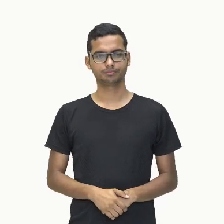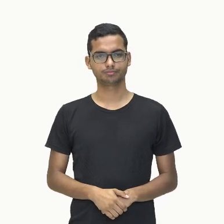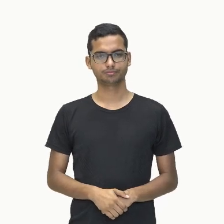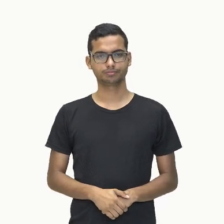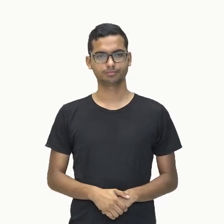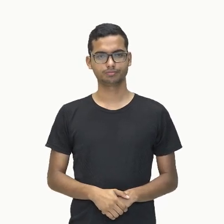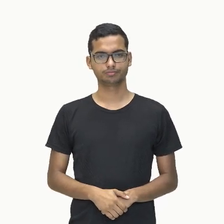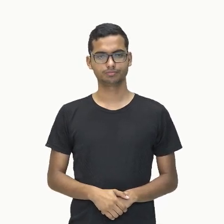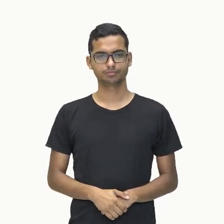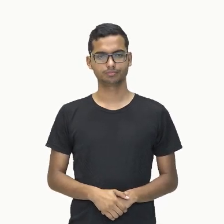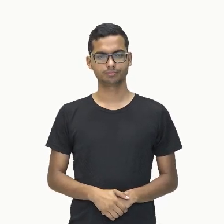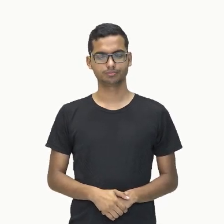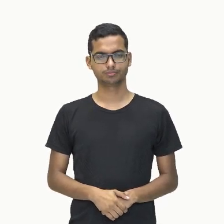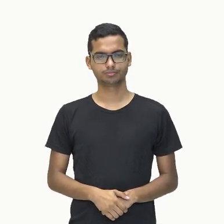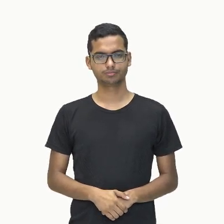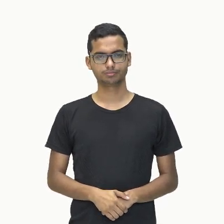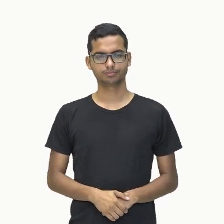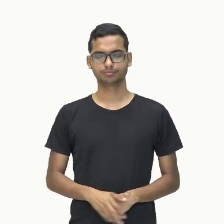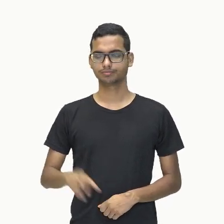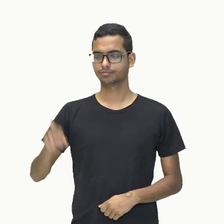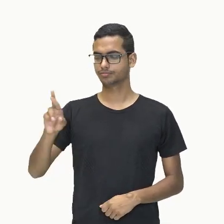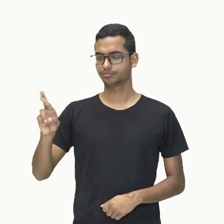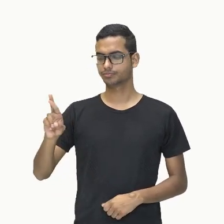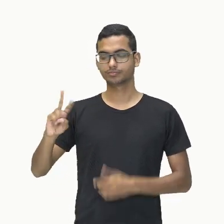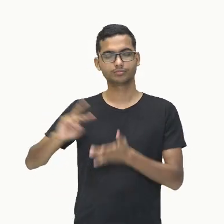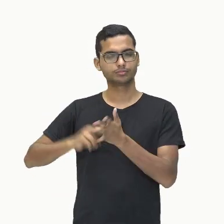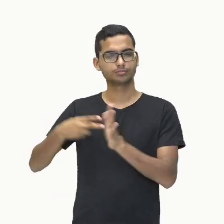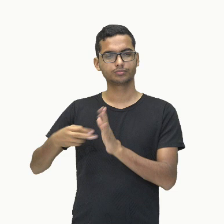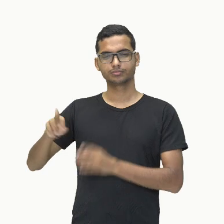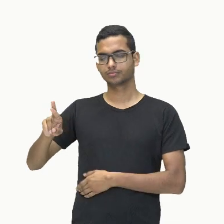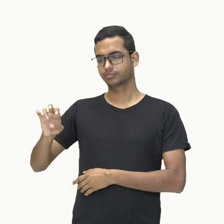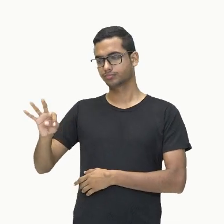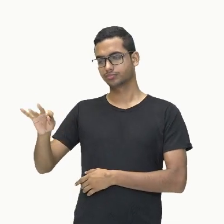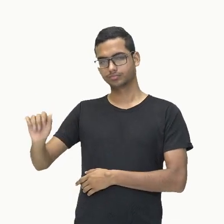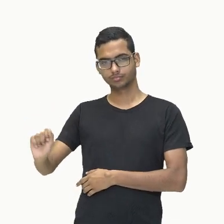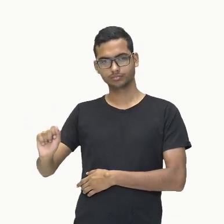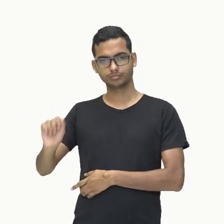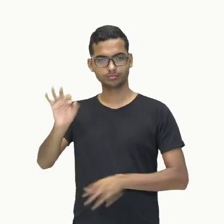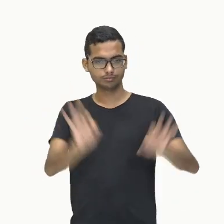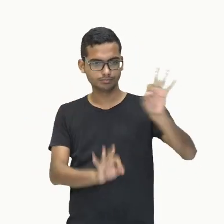que a gente pode chamar aqui de R, por exemplo, vai estar nesse formato aqui, ó.